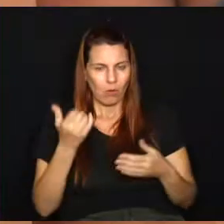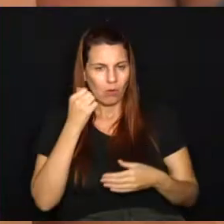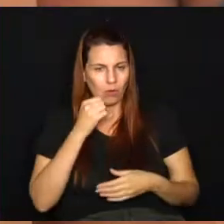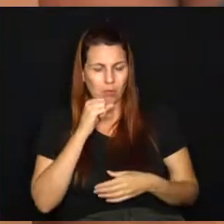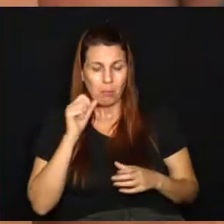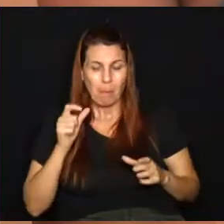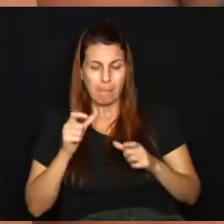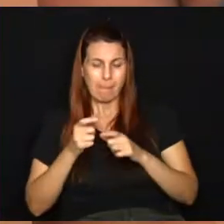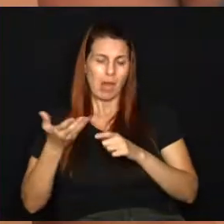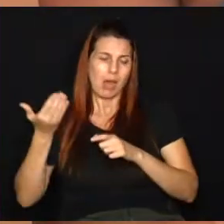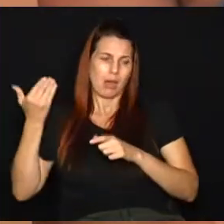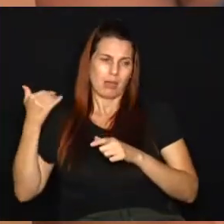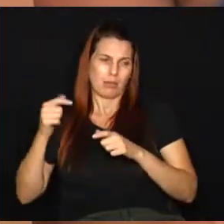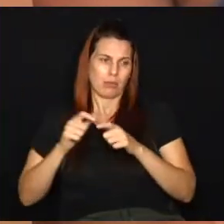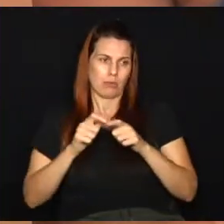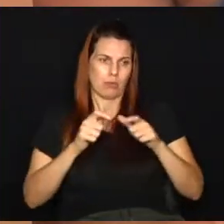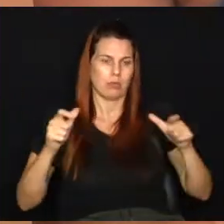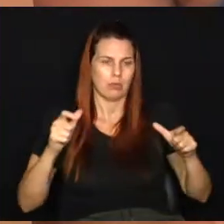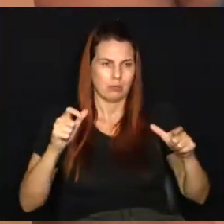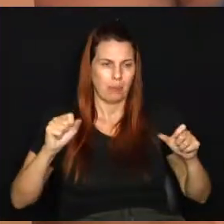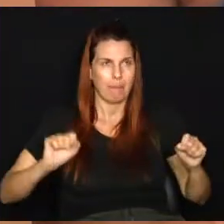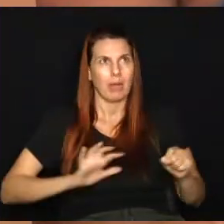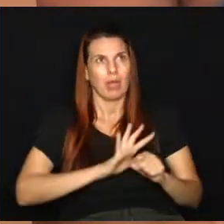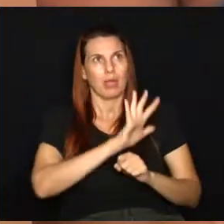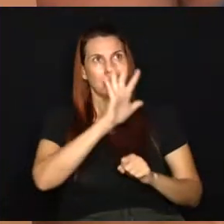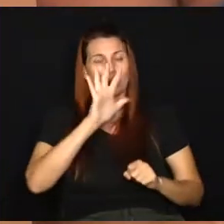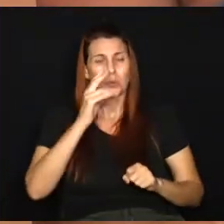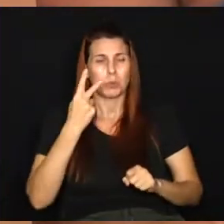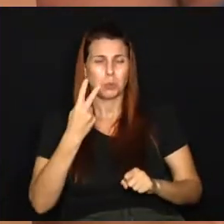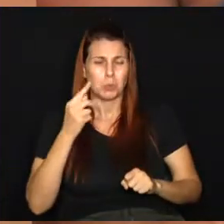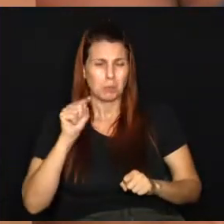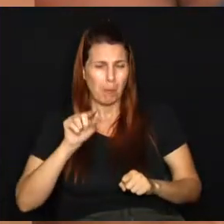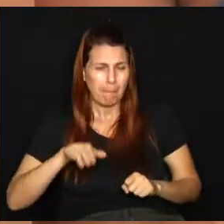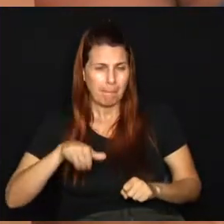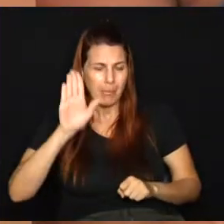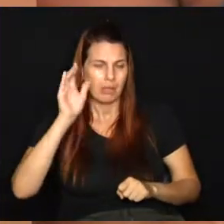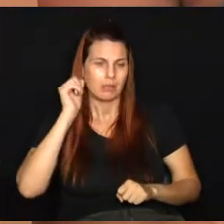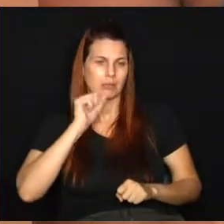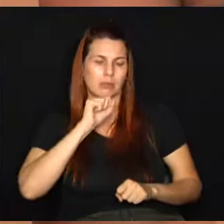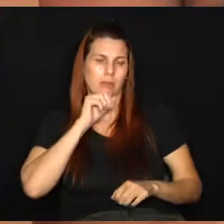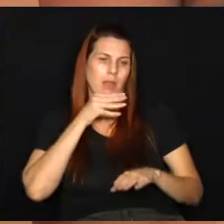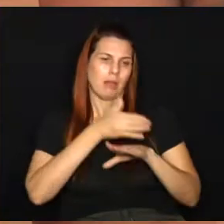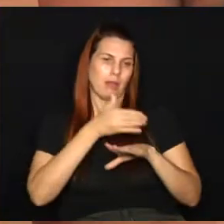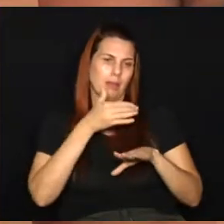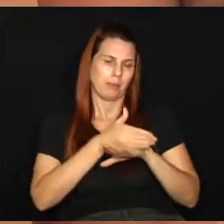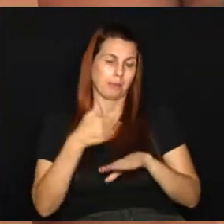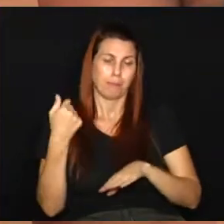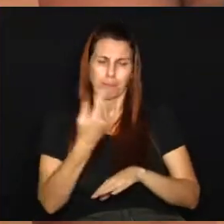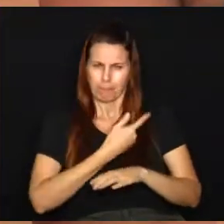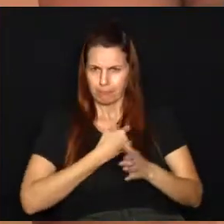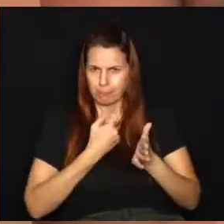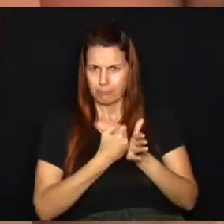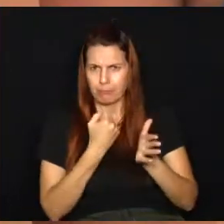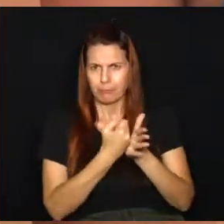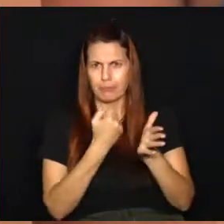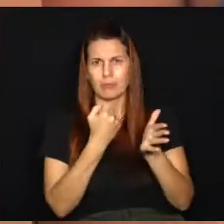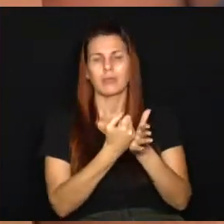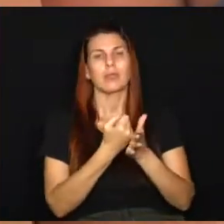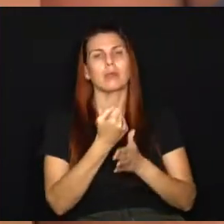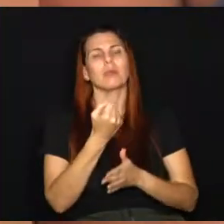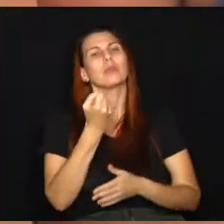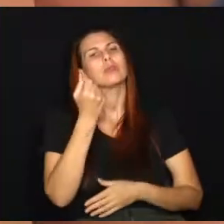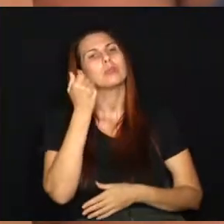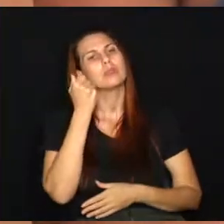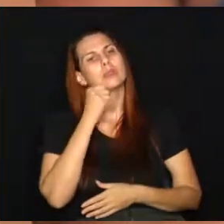representação no Brasil inteiro, somos mais de 2.000 mães, e estamos aí para lutar pelos nossos filhos e